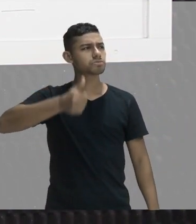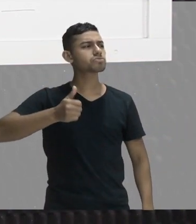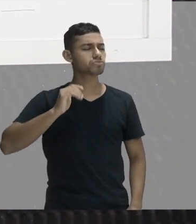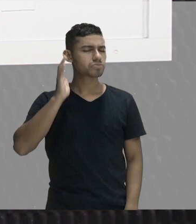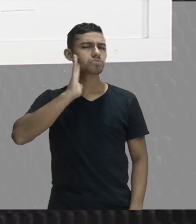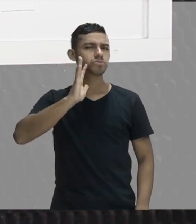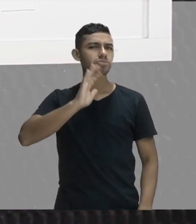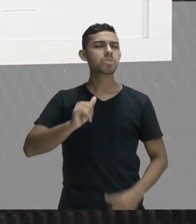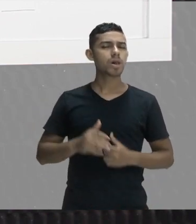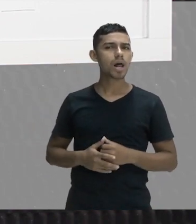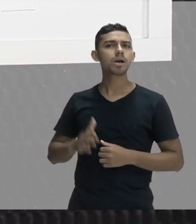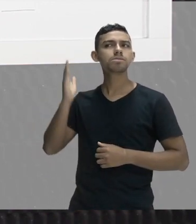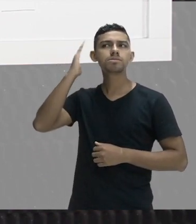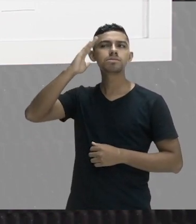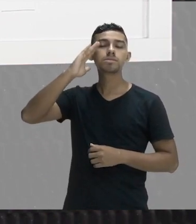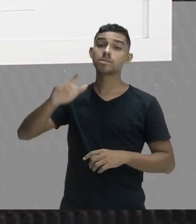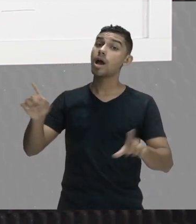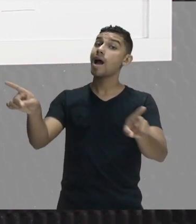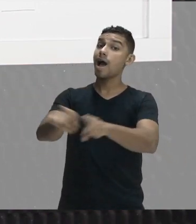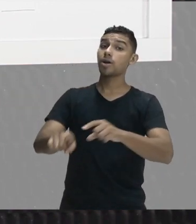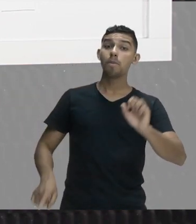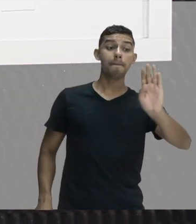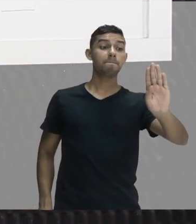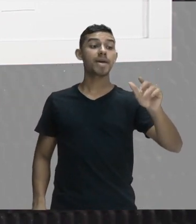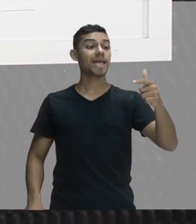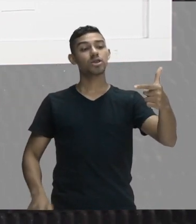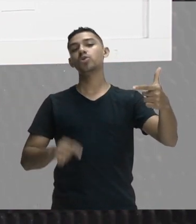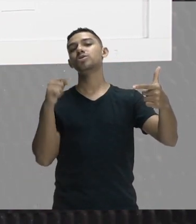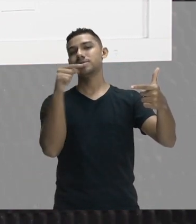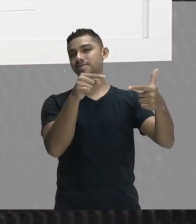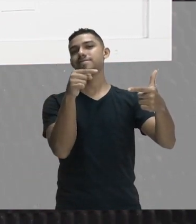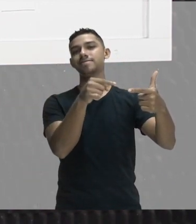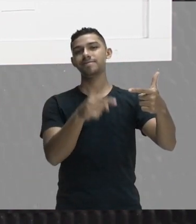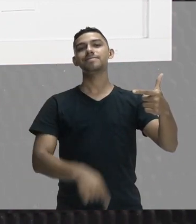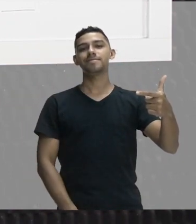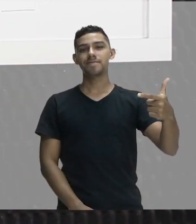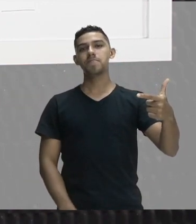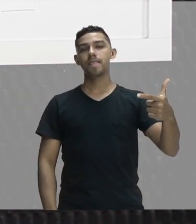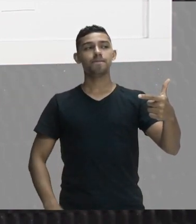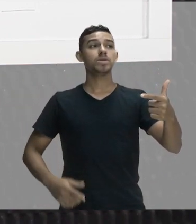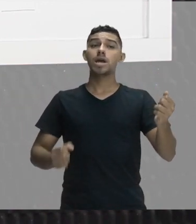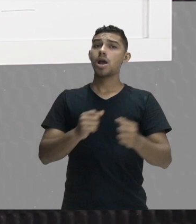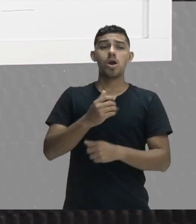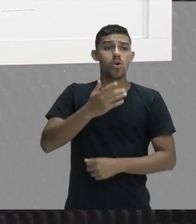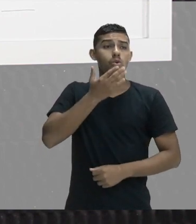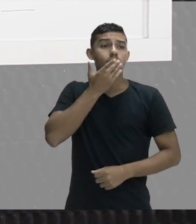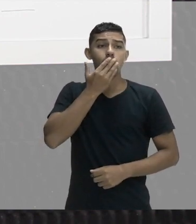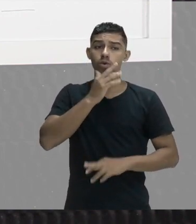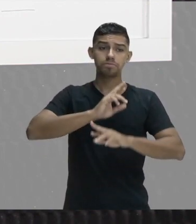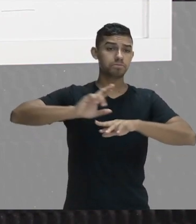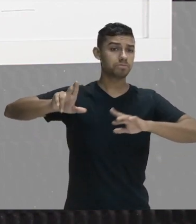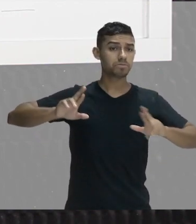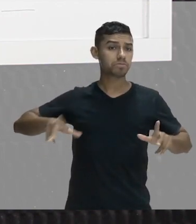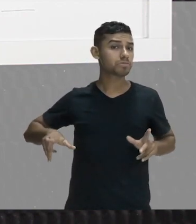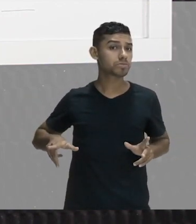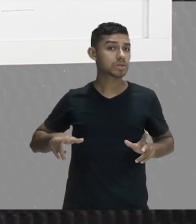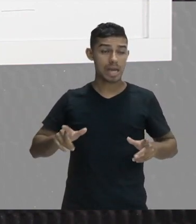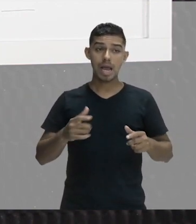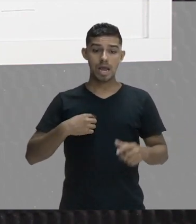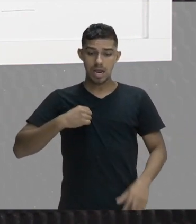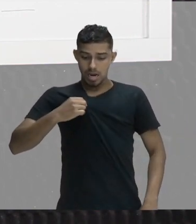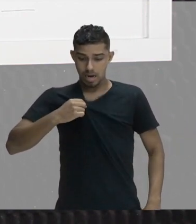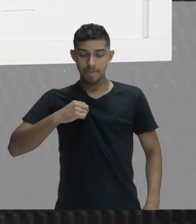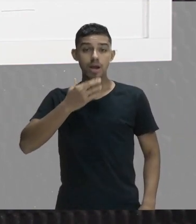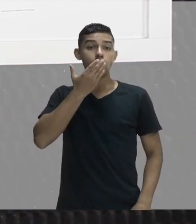bermuda 1. Mas também ele pode sair com a bermuda 2. Tá? Vamos supor que essas bermudas têm cores diferentes, né? E as camisas cores